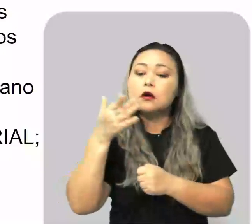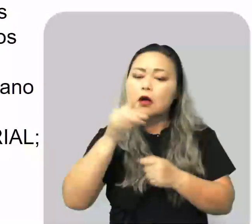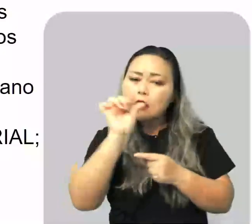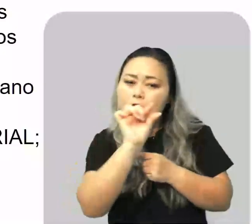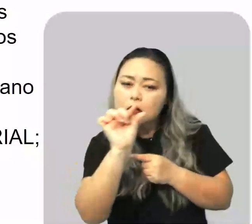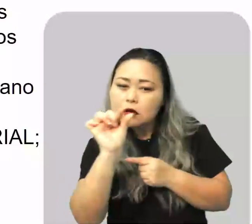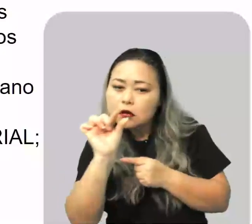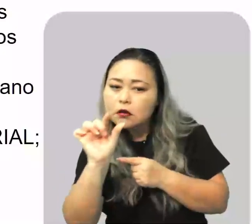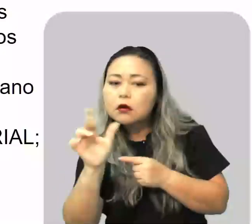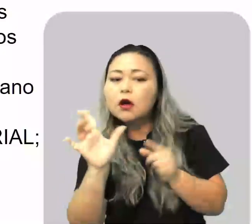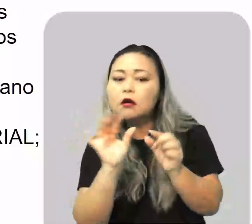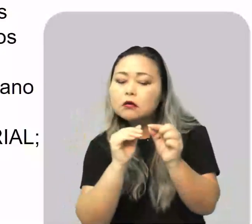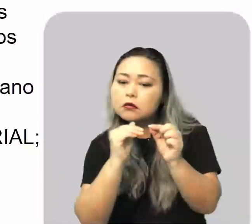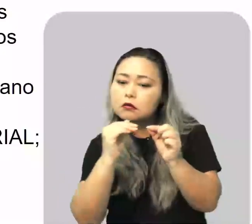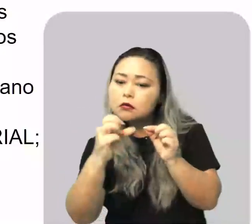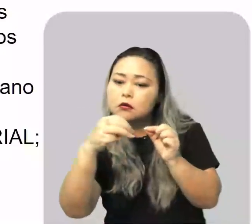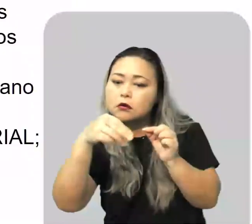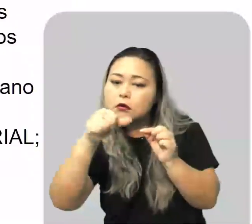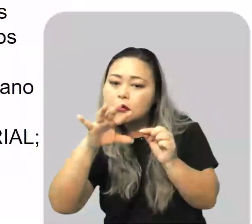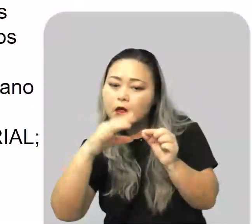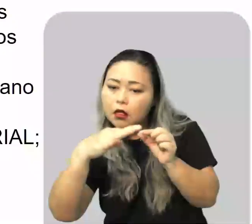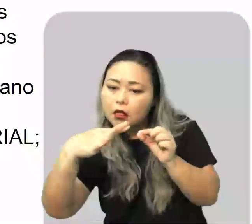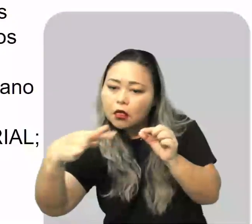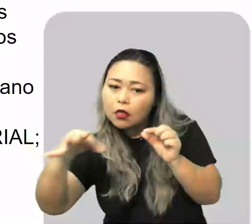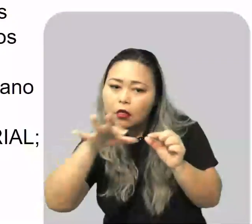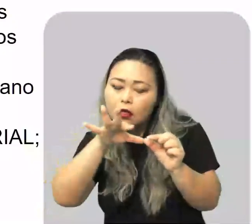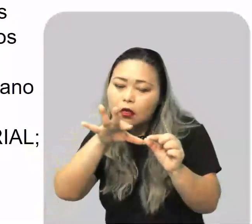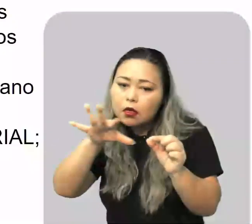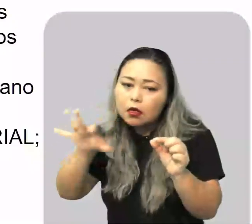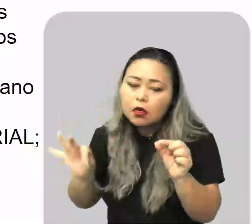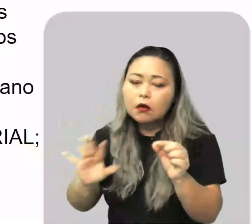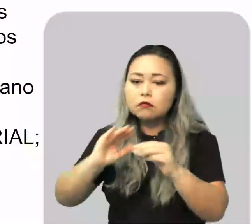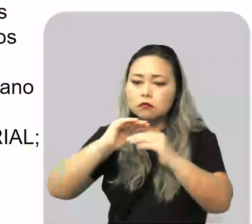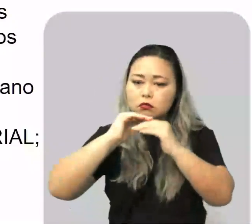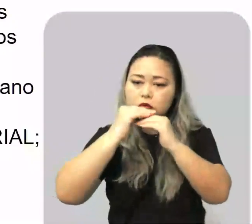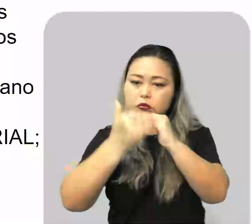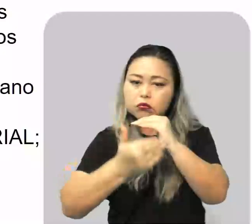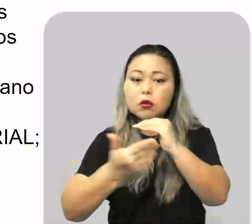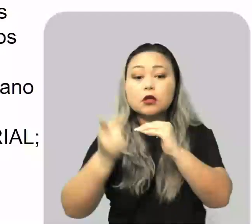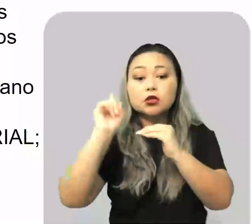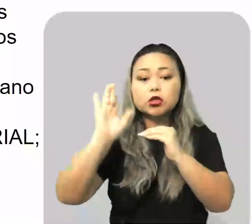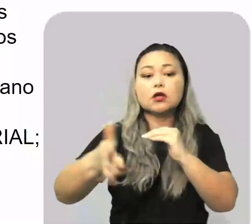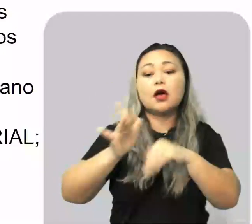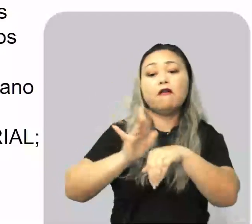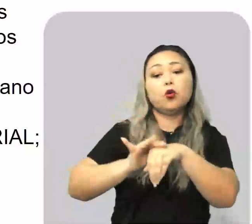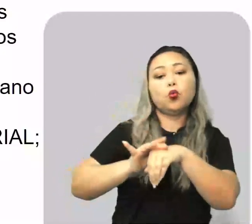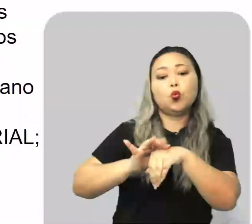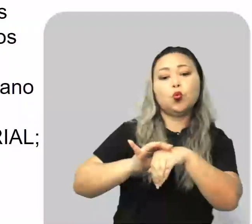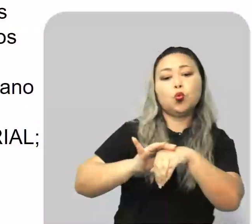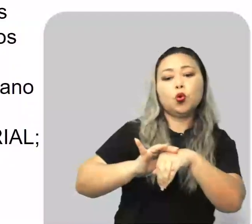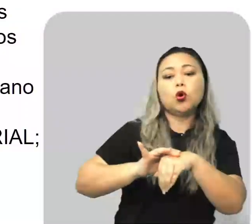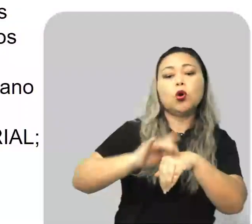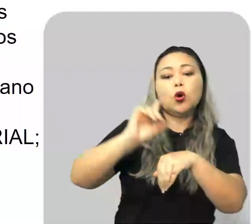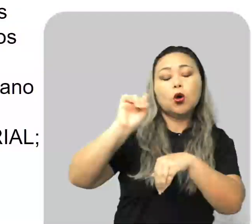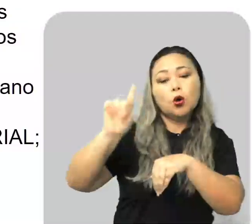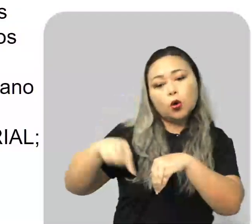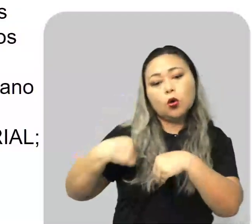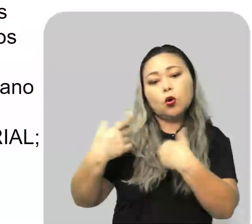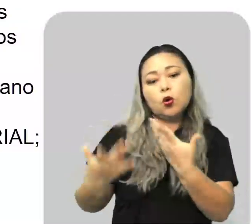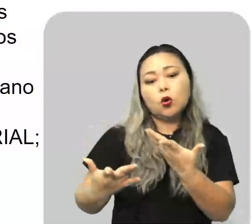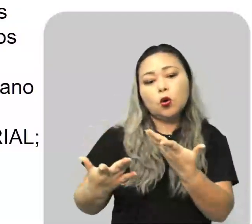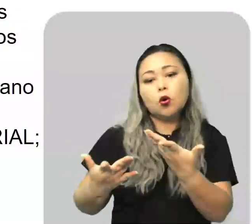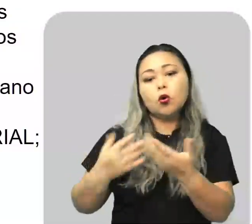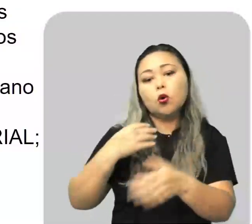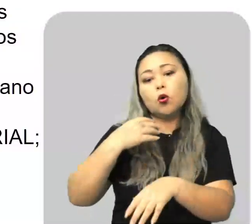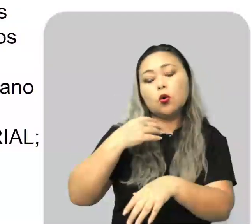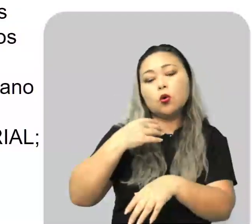virais isométricas e alongadas nos esporóforos dos cogumelos doentes, tá? Considerado, então, aí o